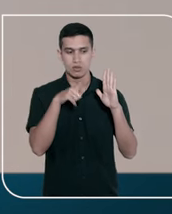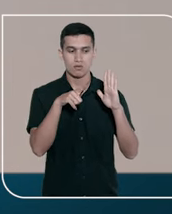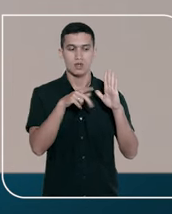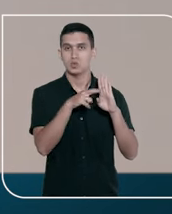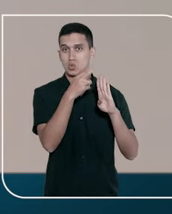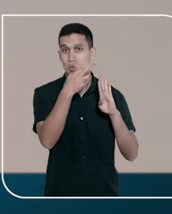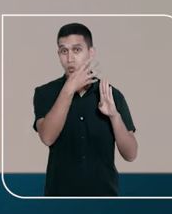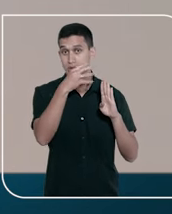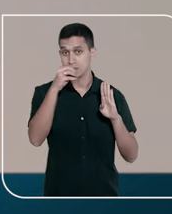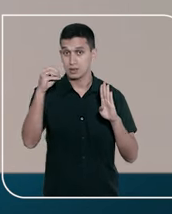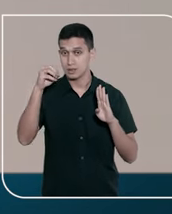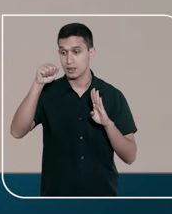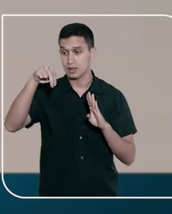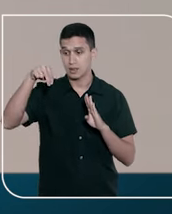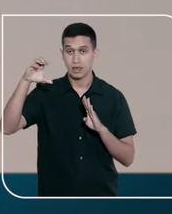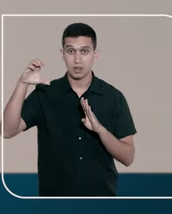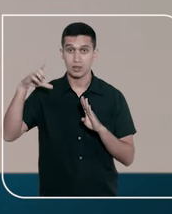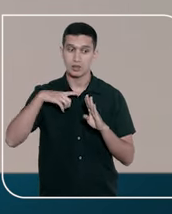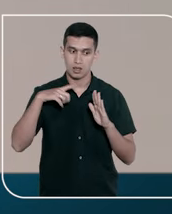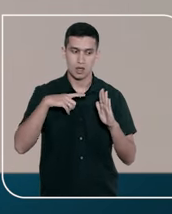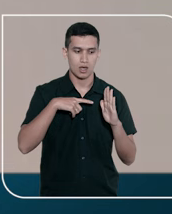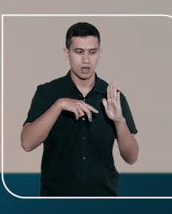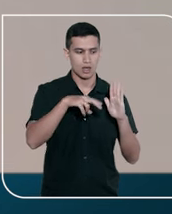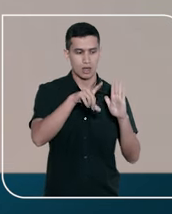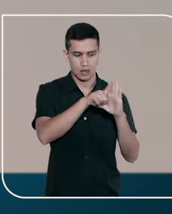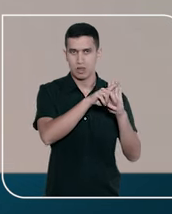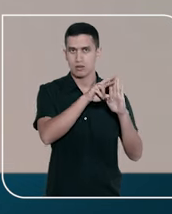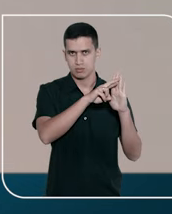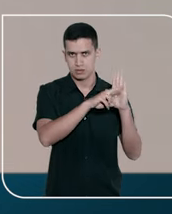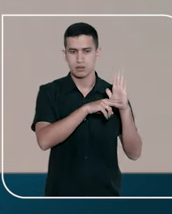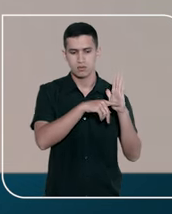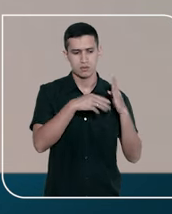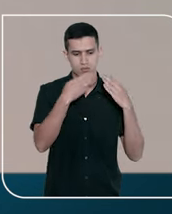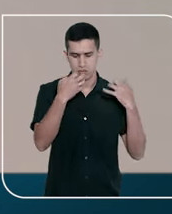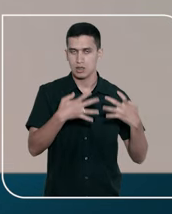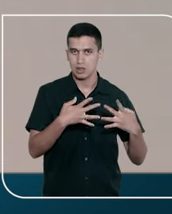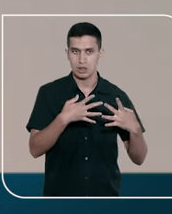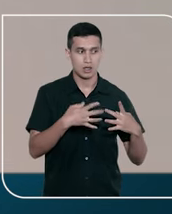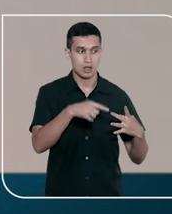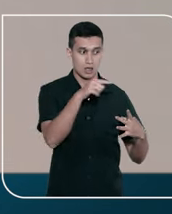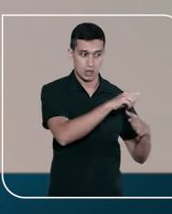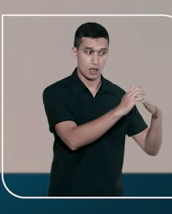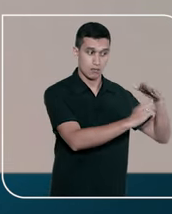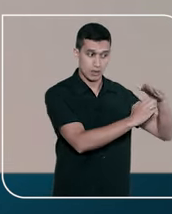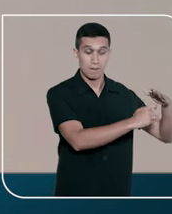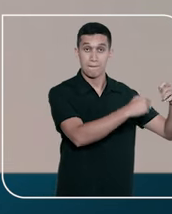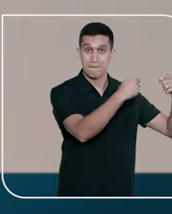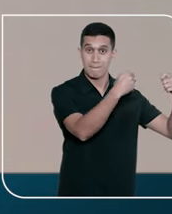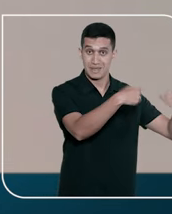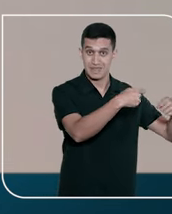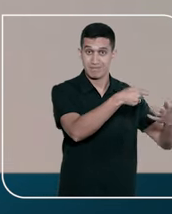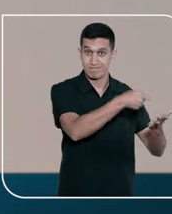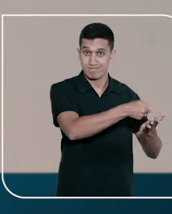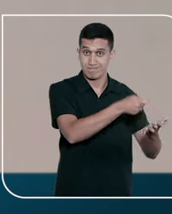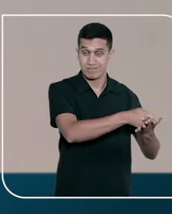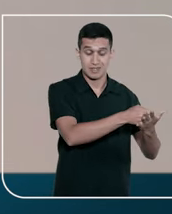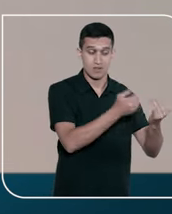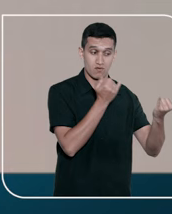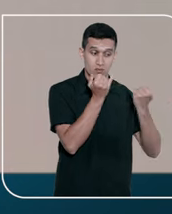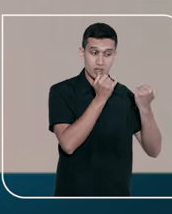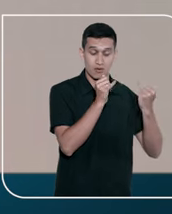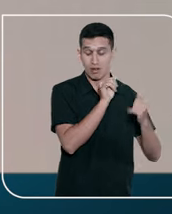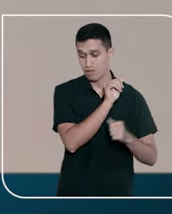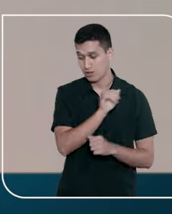ANAC, inclusive tem uma norma expressa, né, determinando que o transportador deve informar os passageiros que